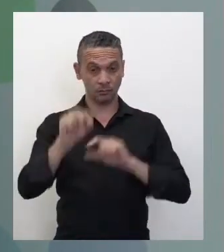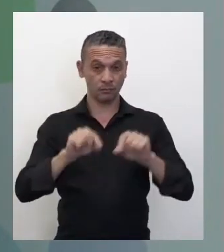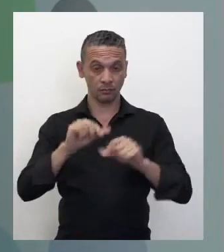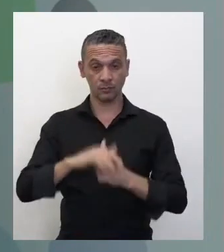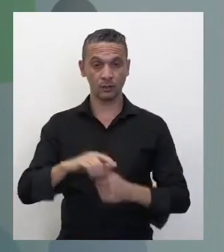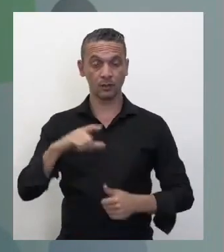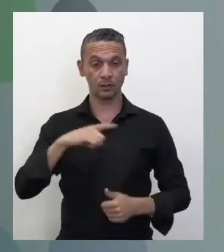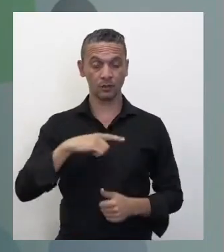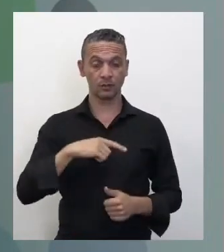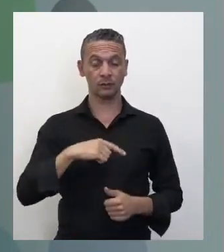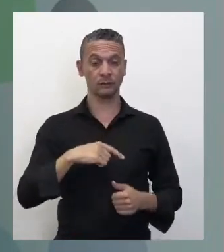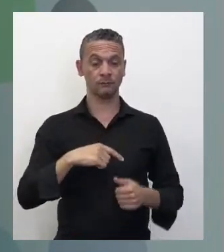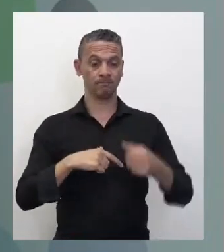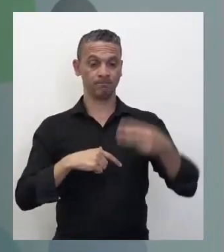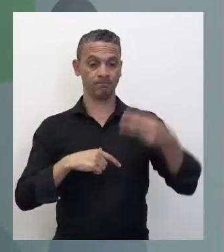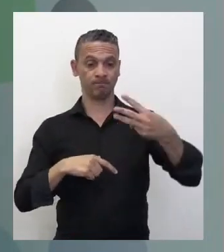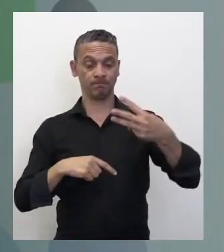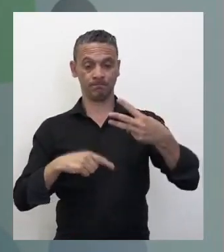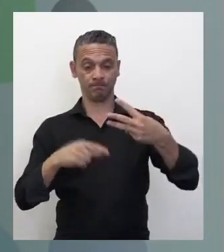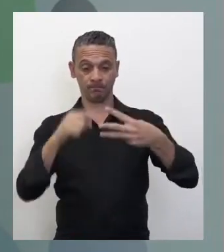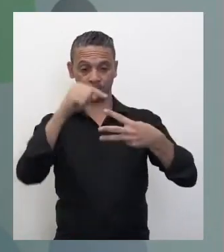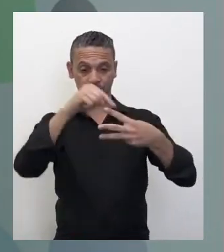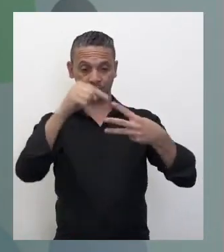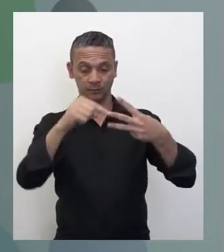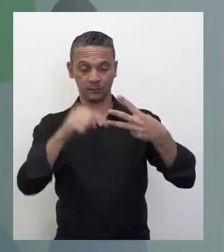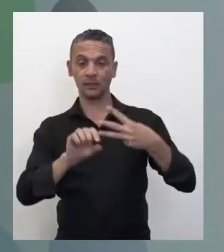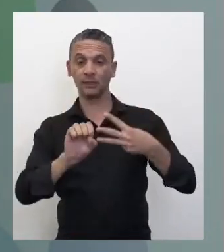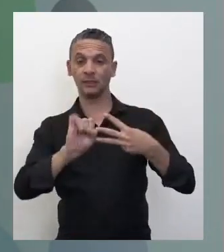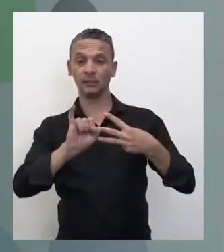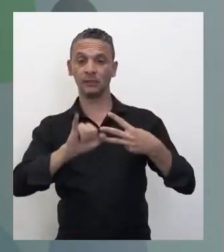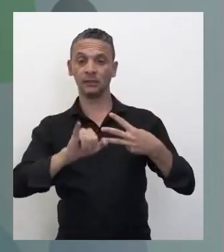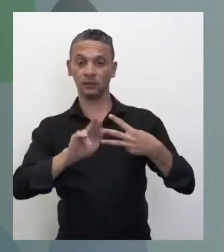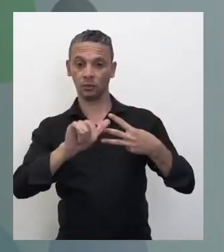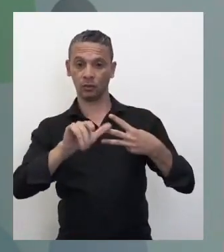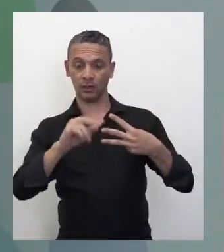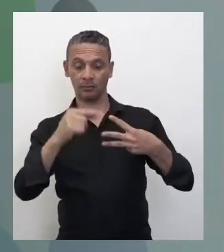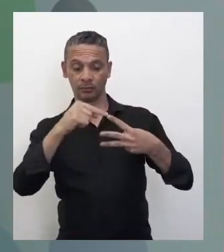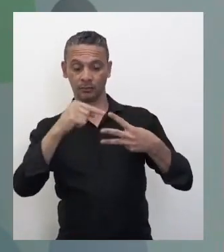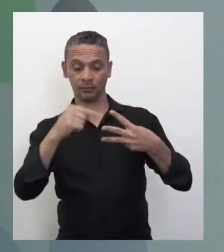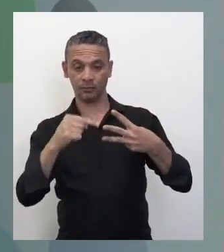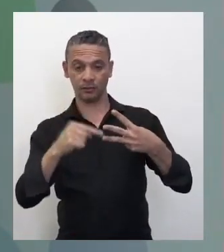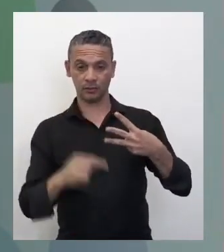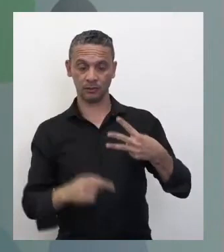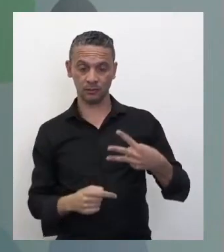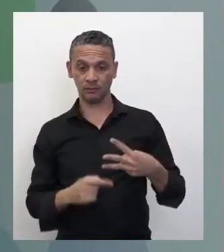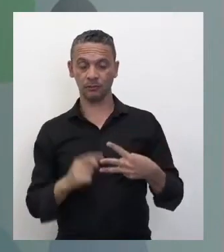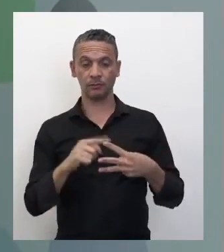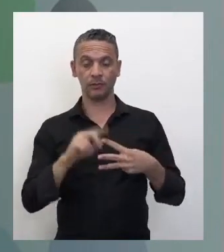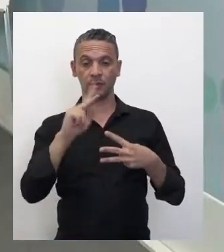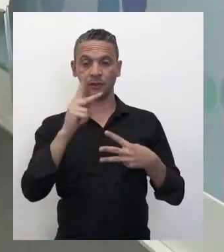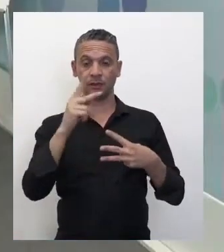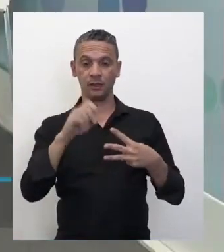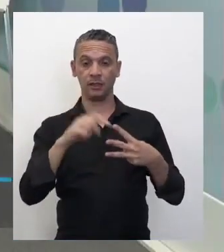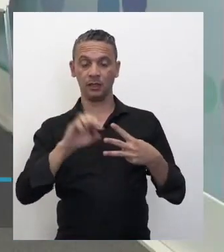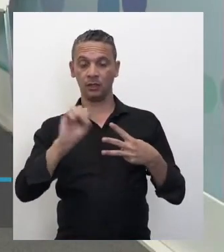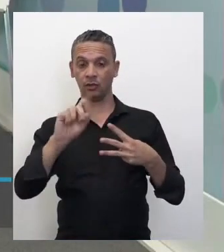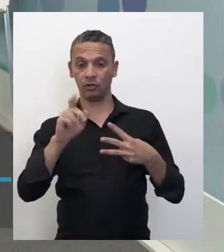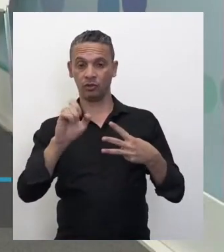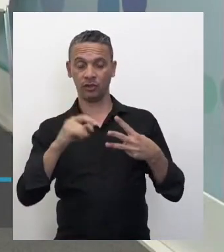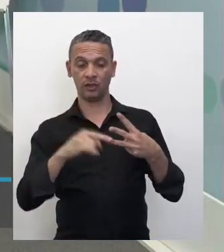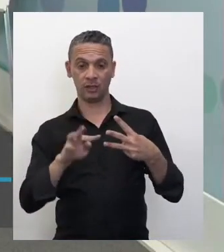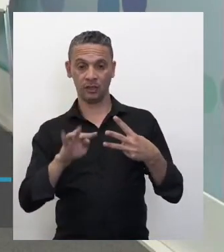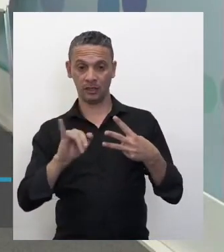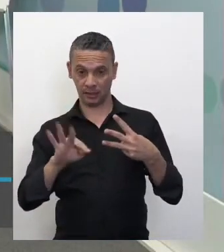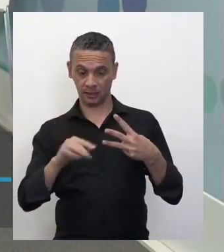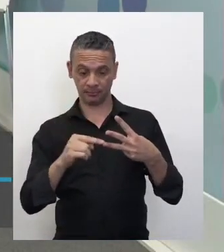a terceira pessoa do singular, quando a gente fala terceira pessoa do singular, são aquelas três, né, Ed? He, she, it. Então,